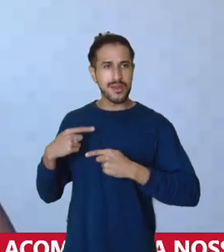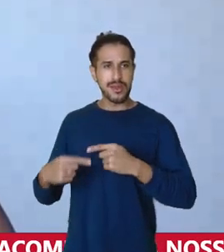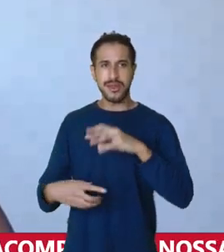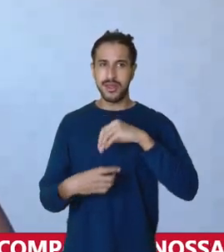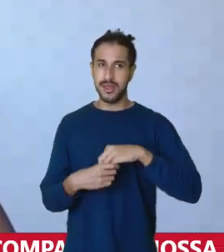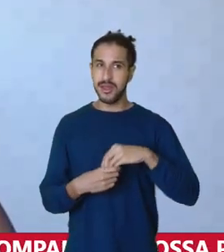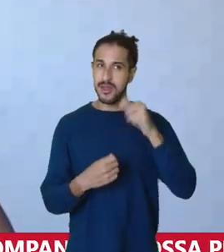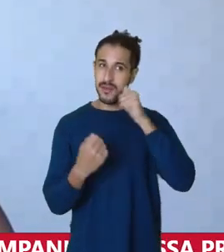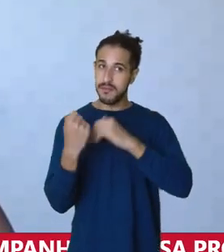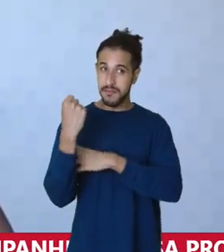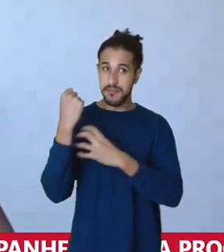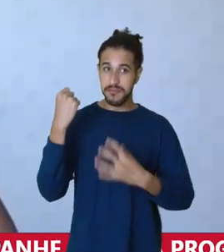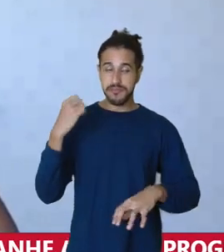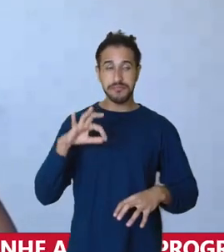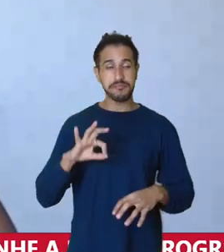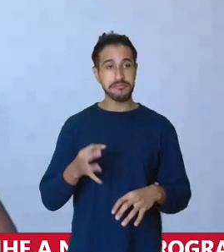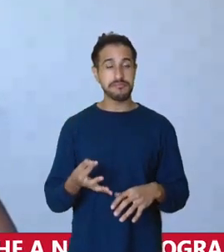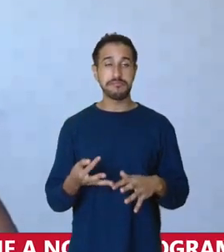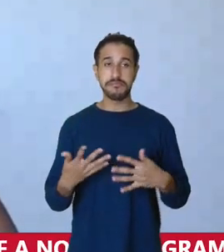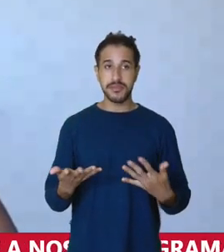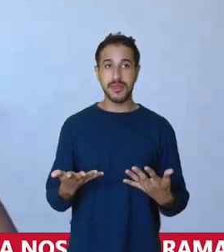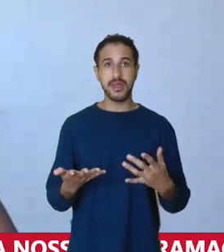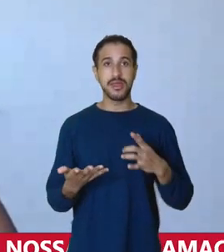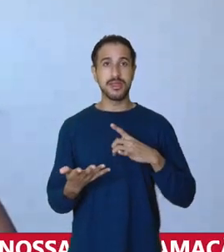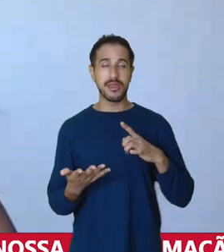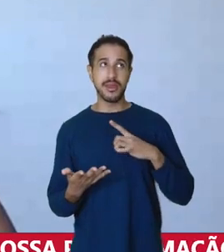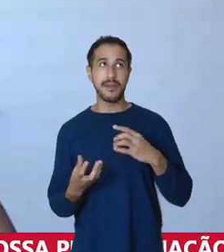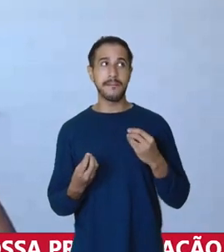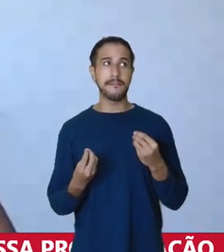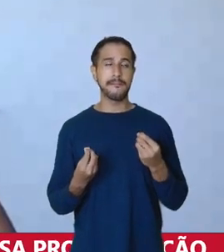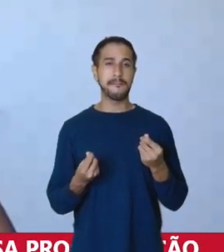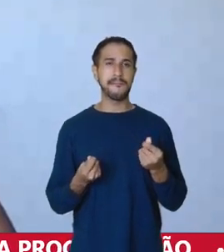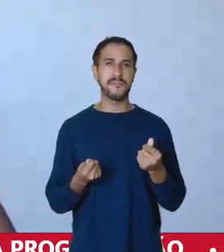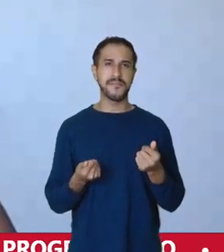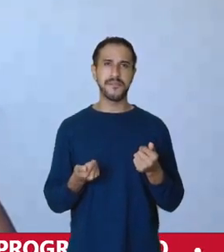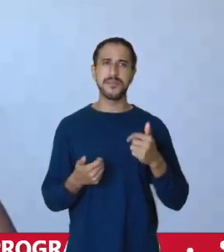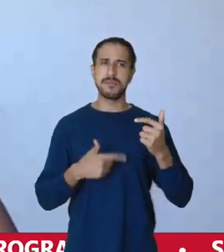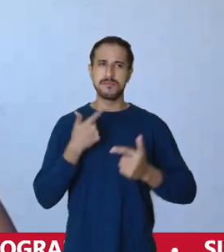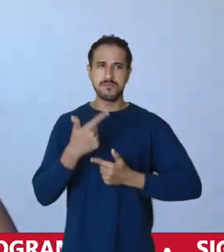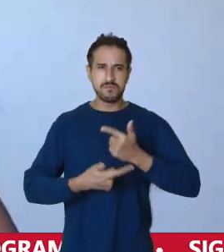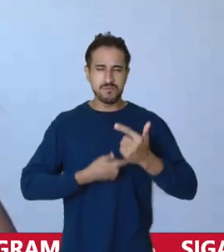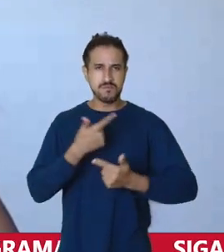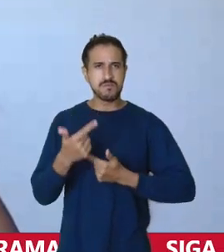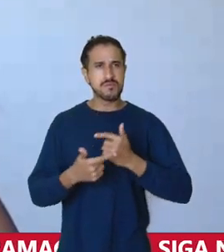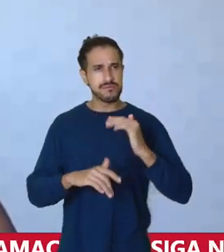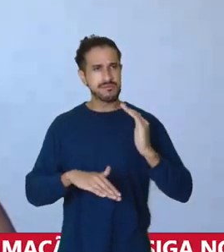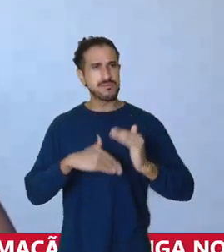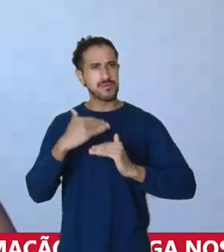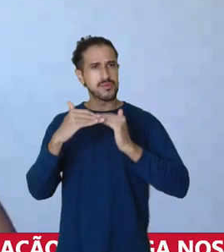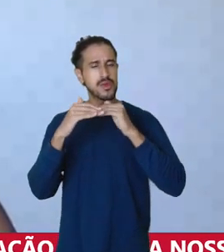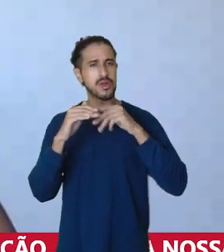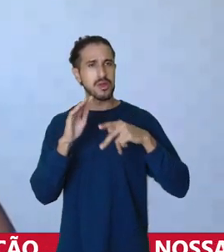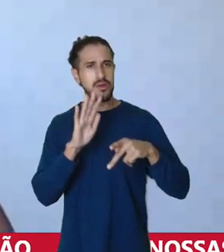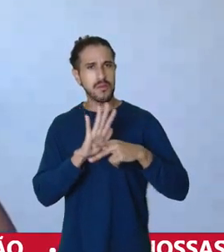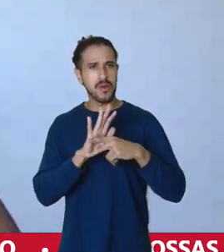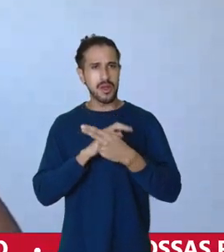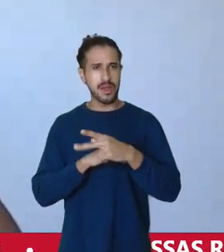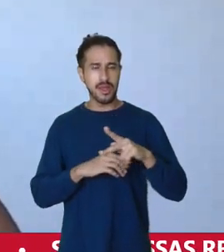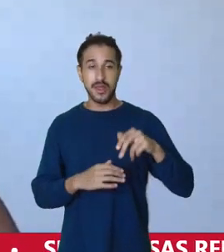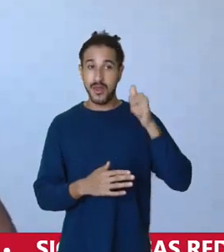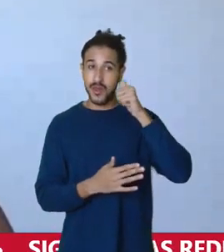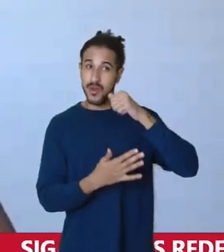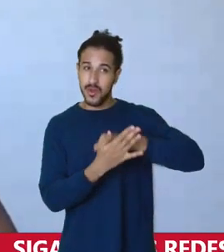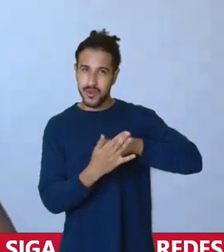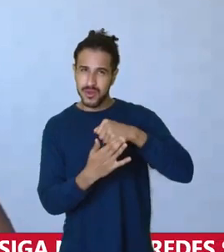dentro do feminismo, né? Então, existe um trabalho desenvolvido por essas